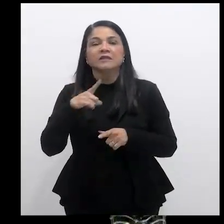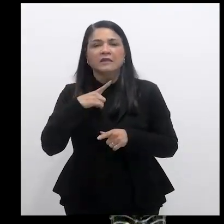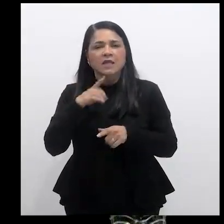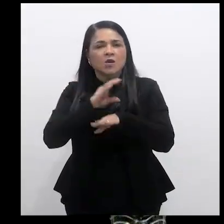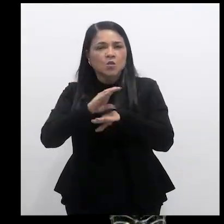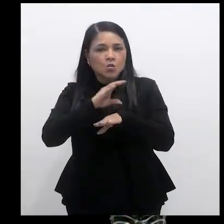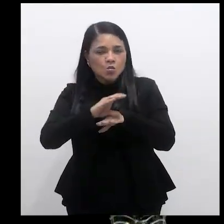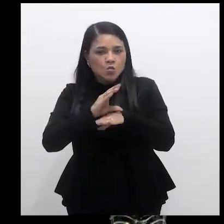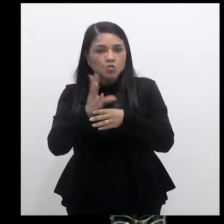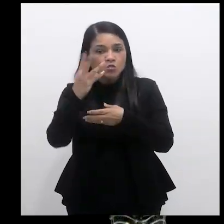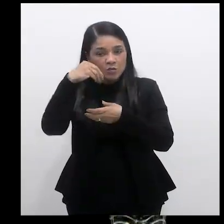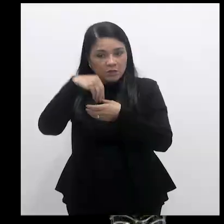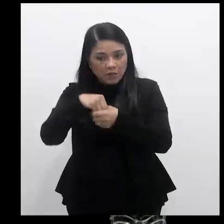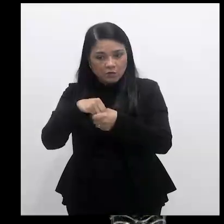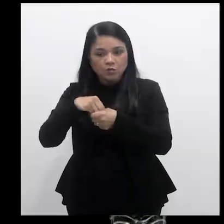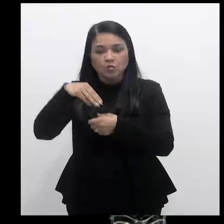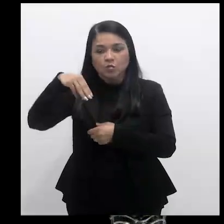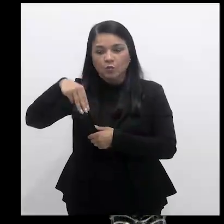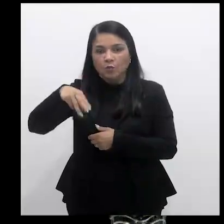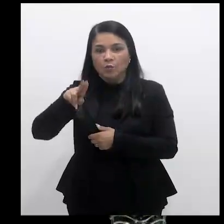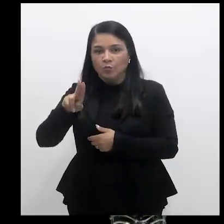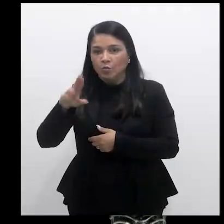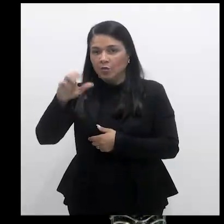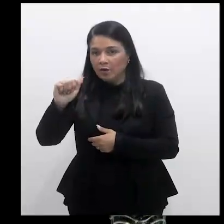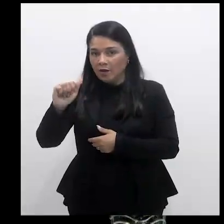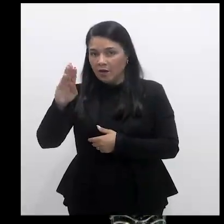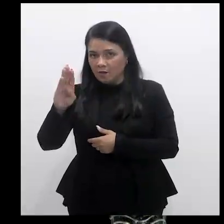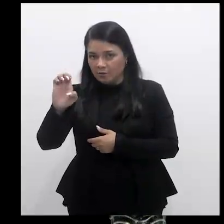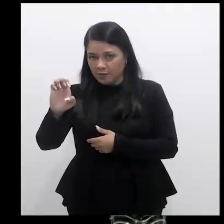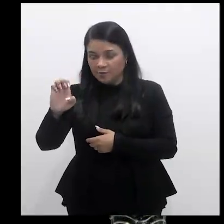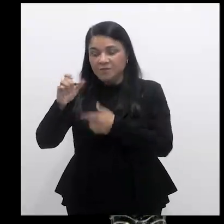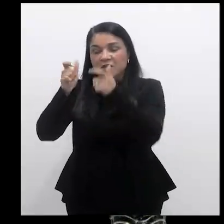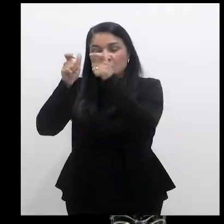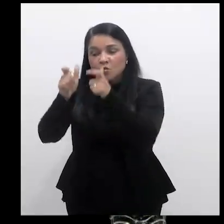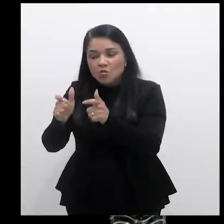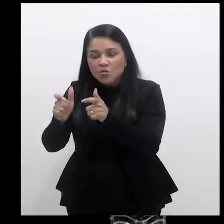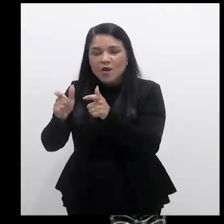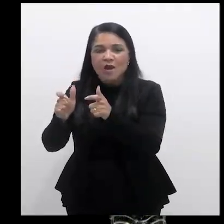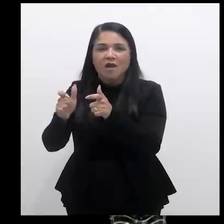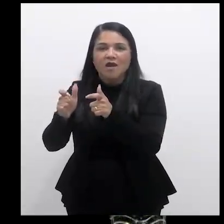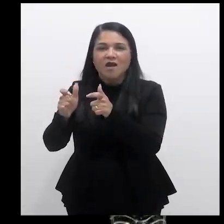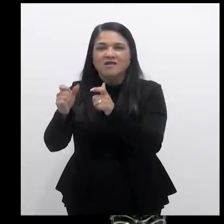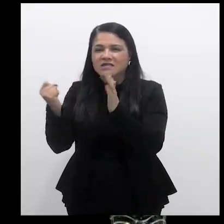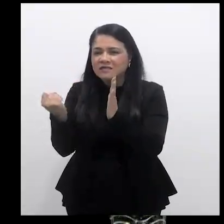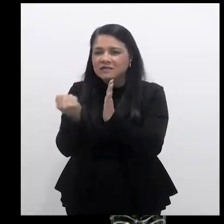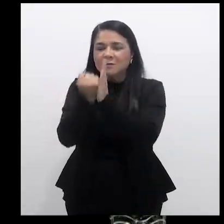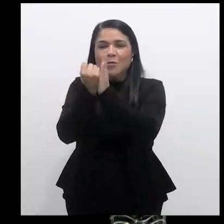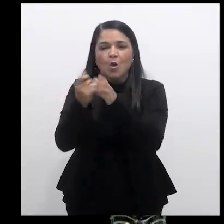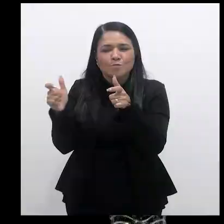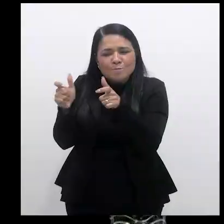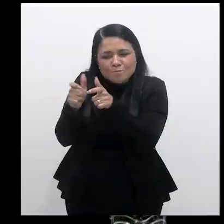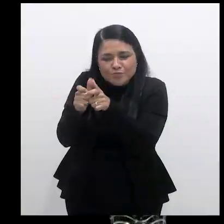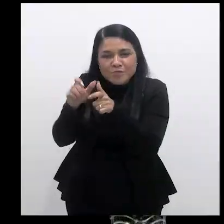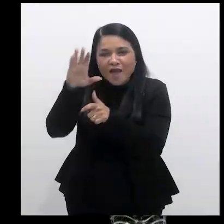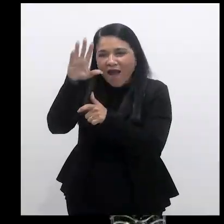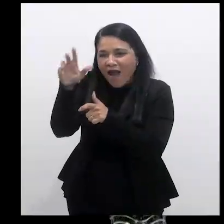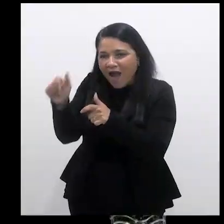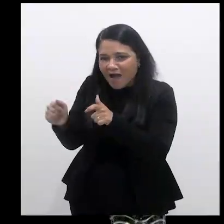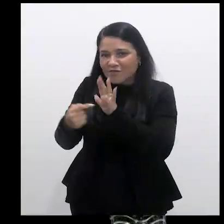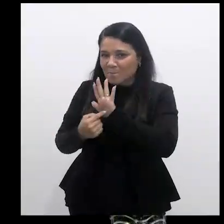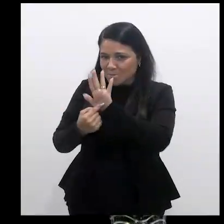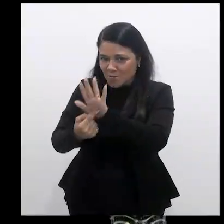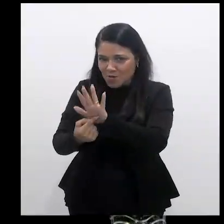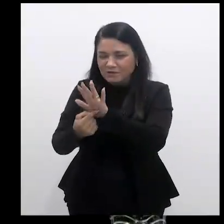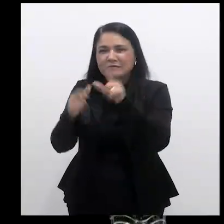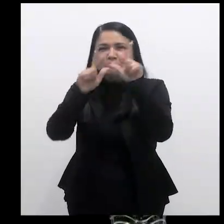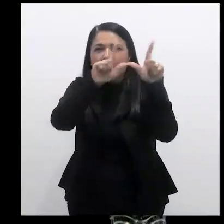esses cursos, eles funcionam, né, dentro do MUCAB, que é um local assim, simbólico, né, da Pequena África, que